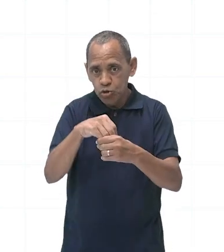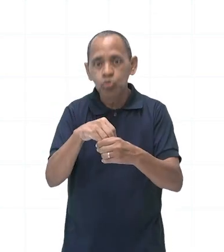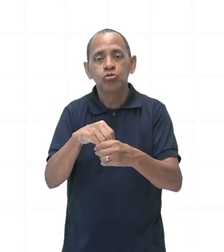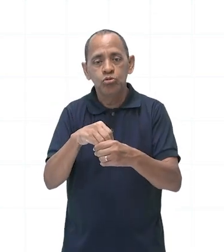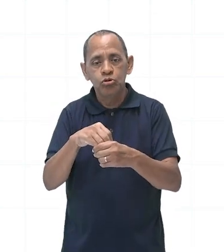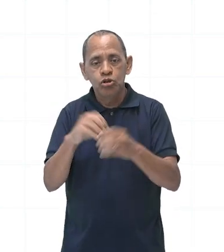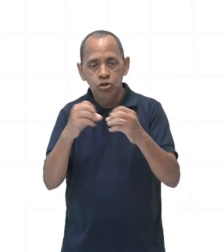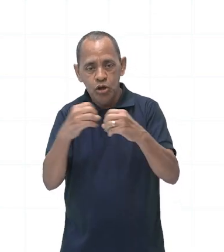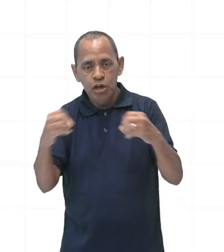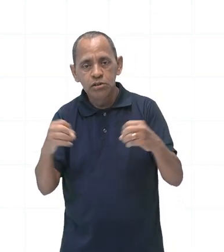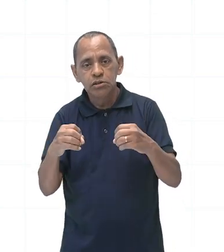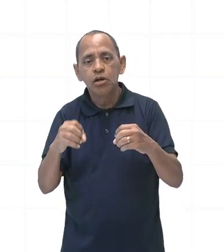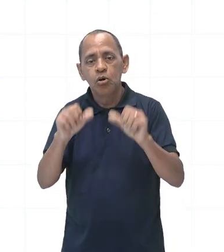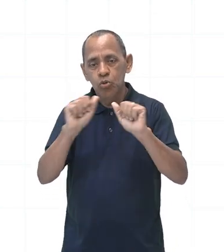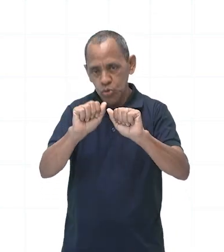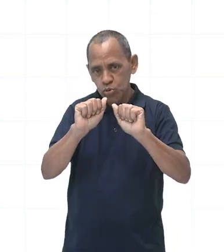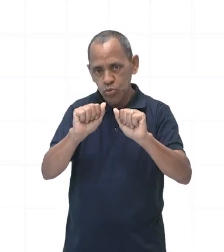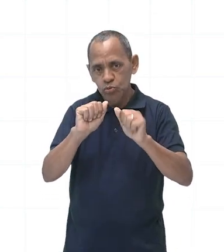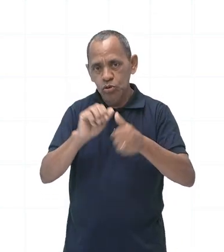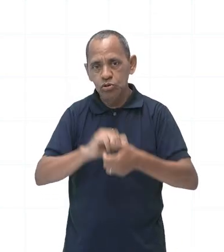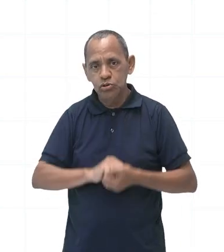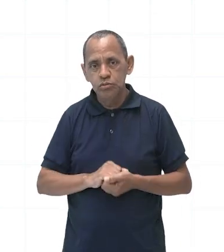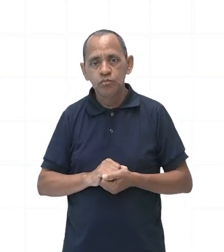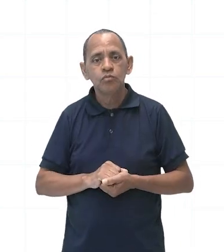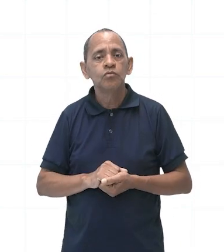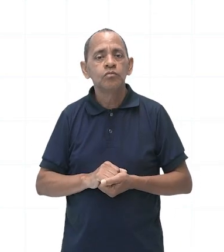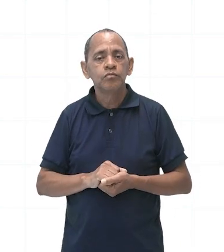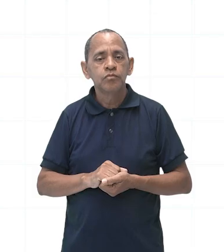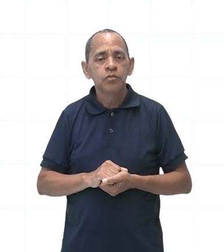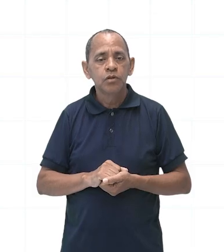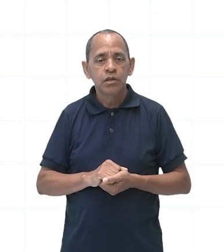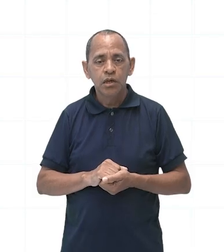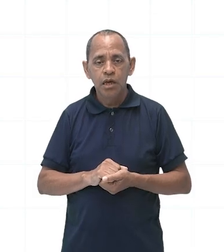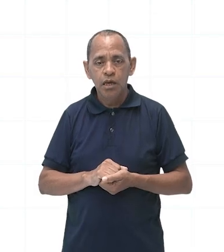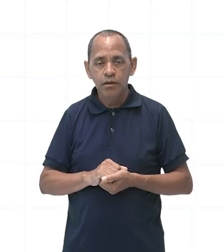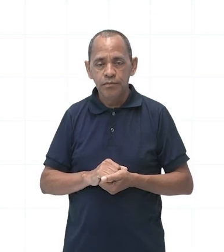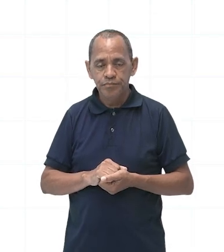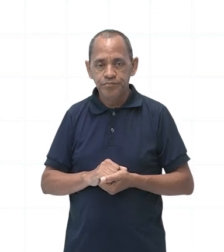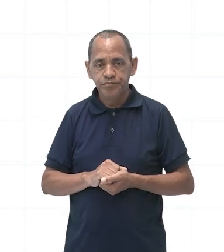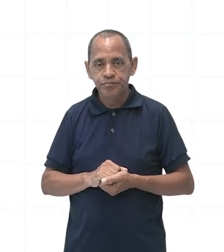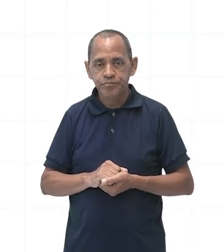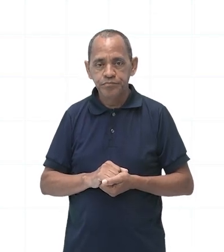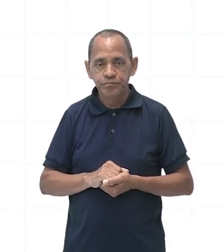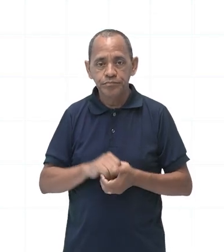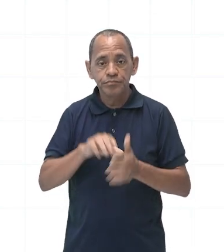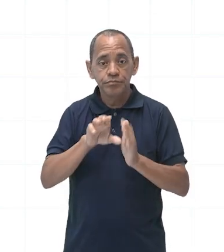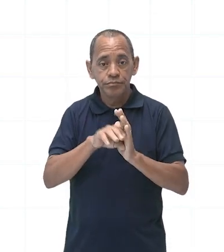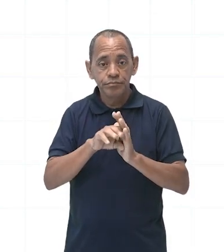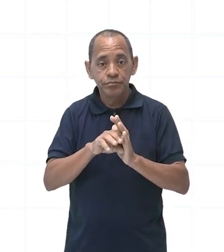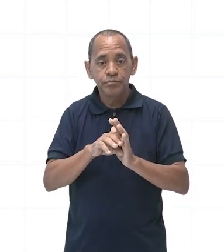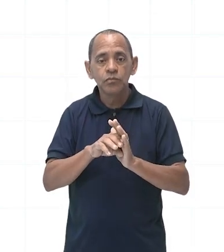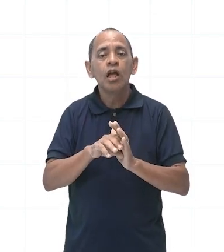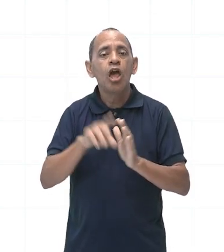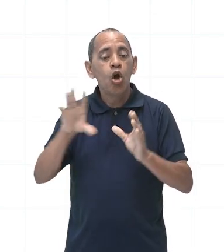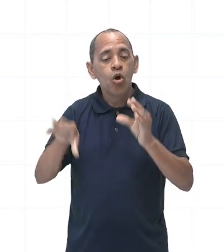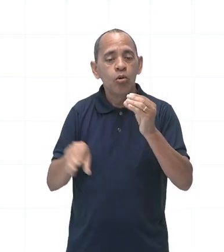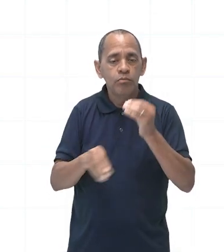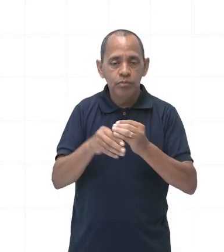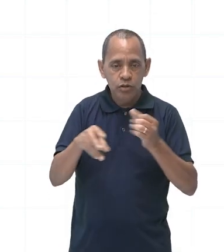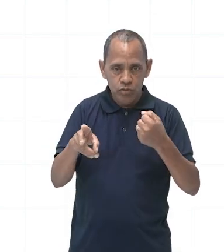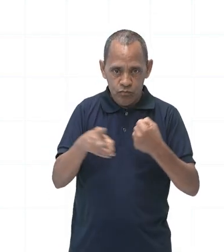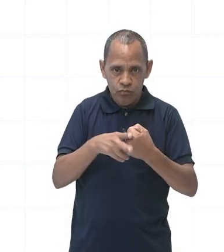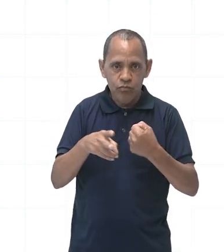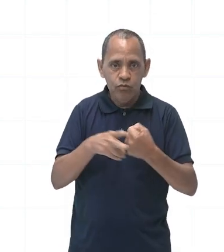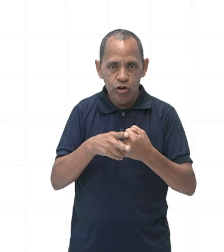ação do verbo. Então, o sujeito é o que a gente chama de sujeito passivo, sujeito paciente, o sujeito que recebe a ação, tá bom? Então, olhem só o